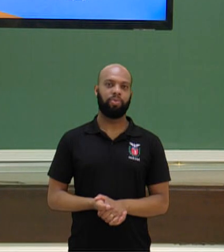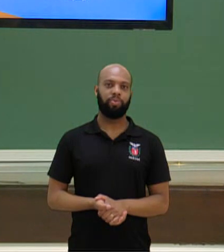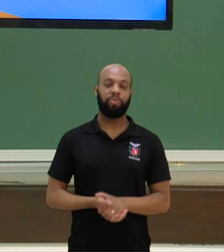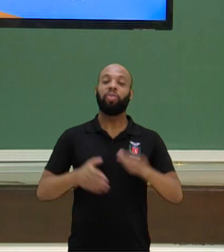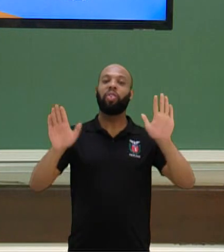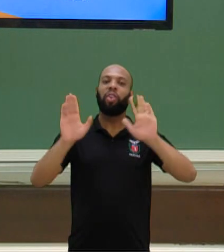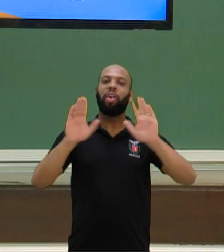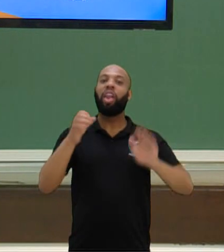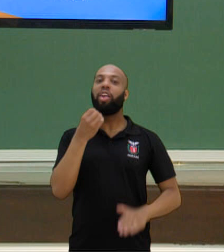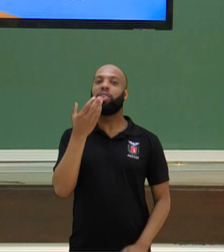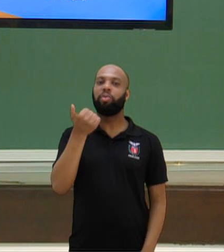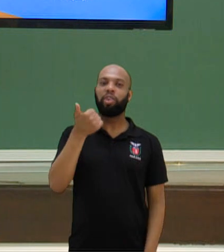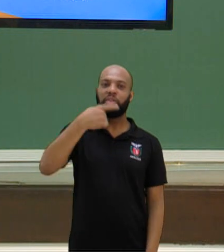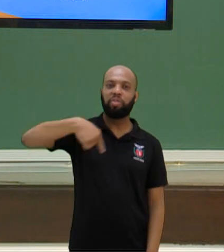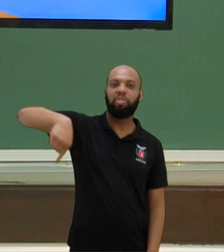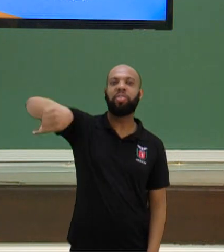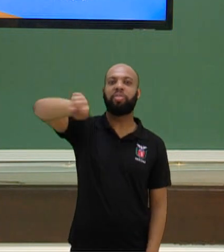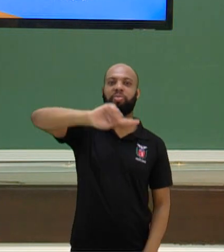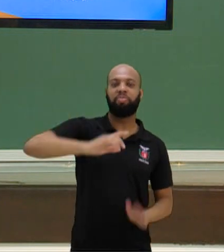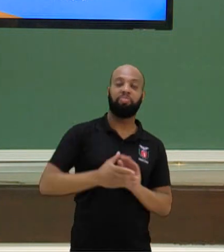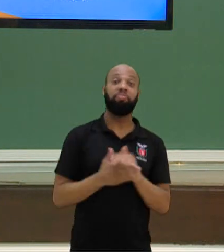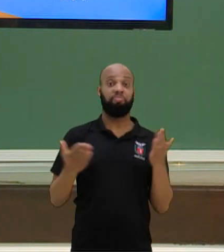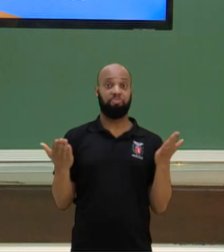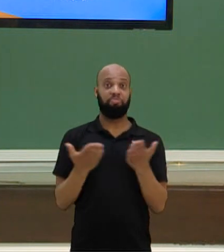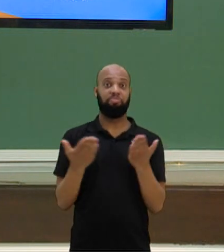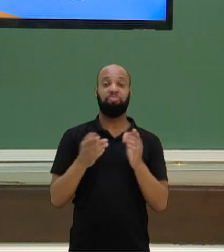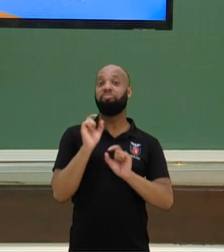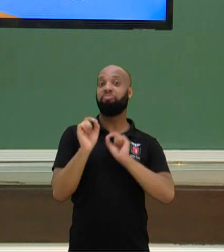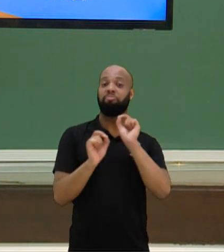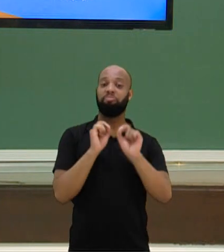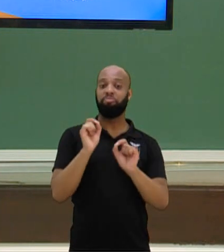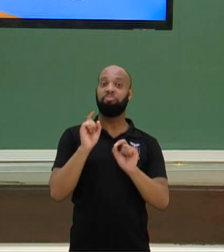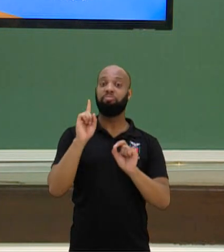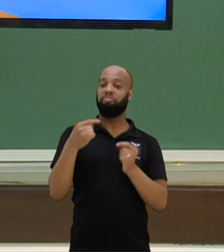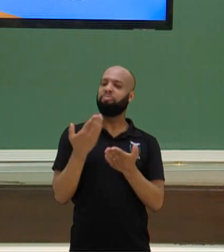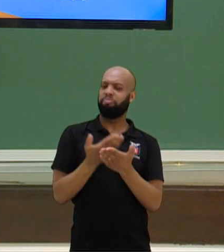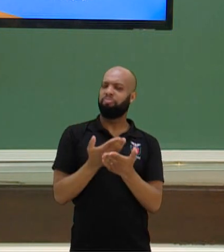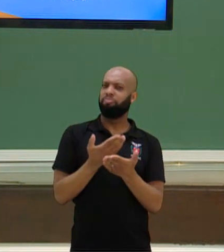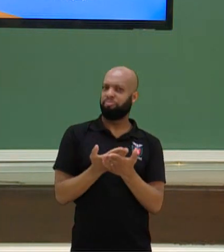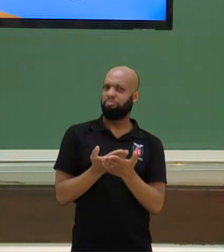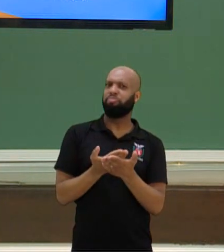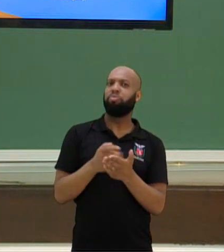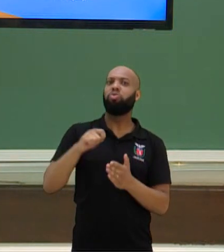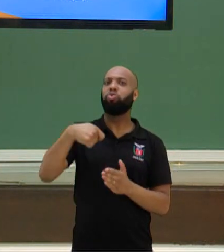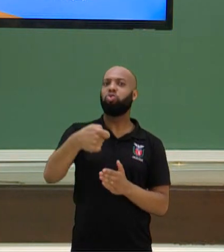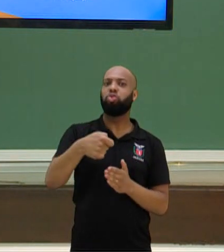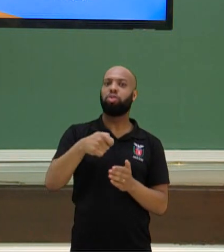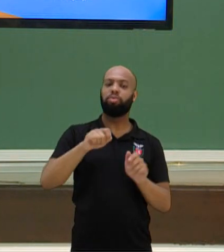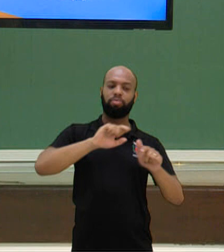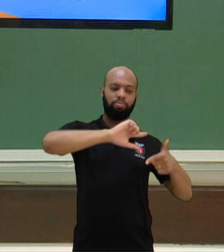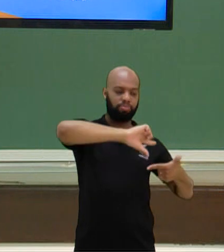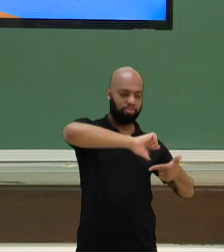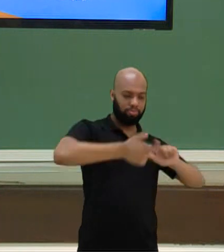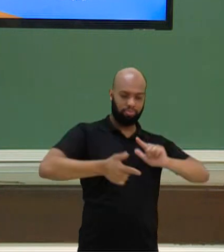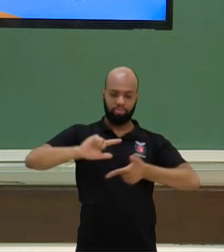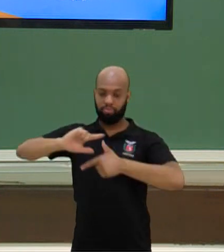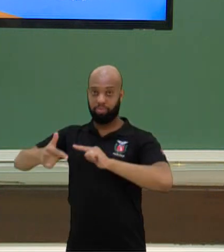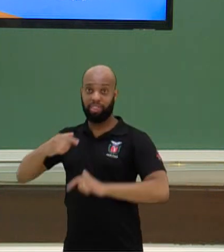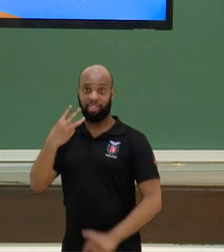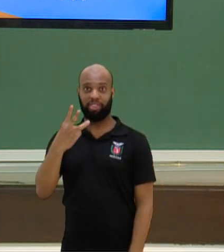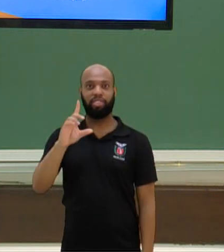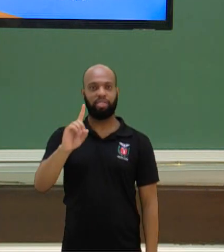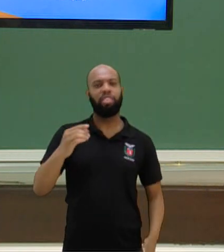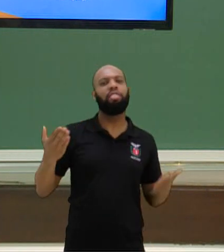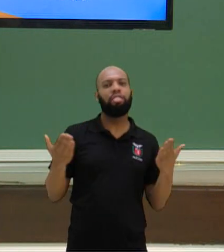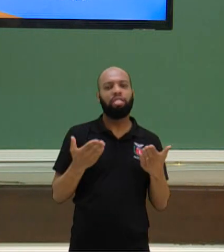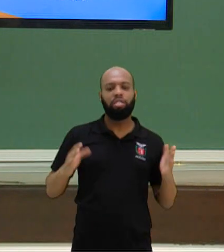Oi pessoal, tudo bem com vocês aí? Vamos retomar as nossas aulas sobre geometria espacial.